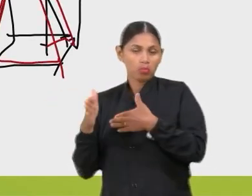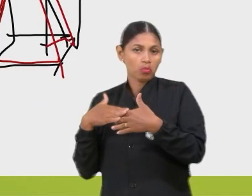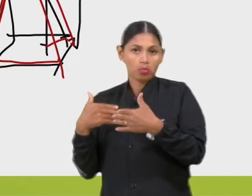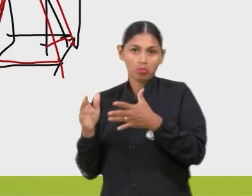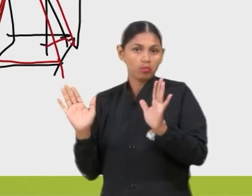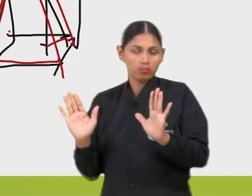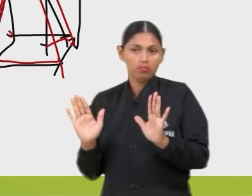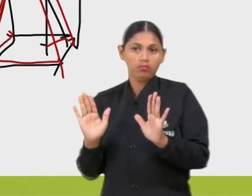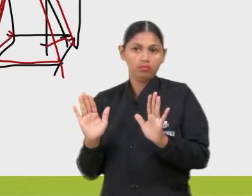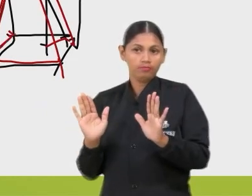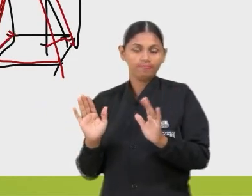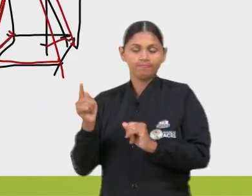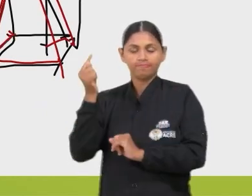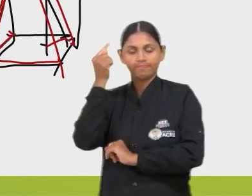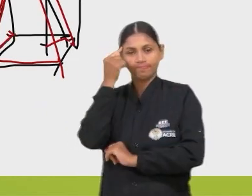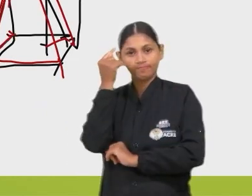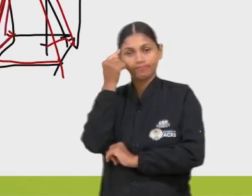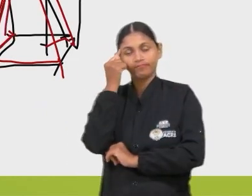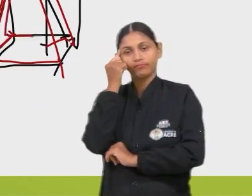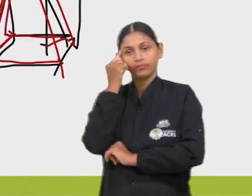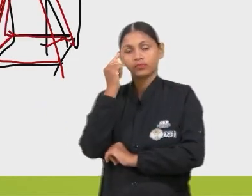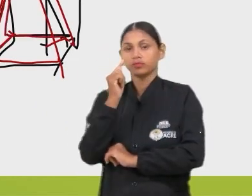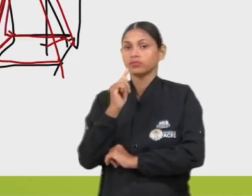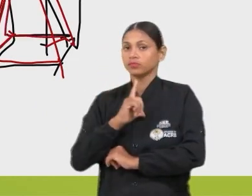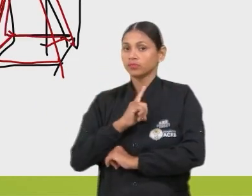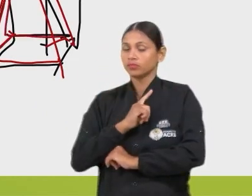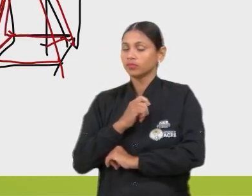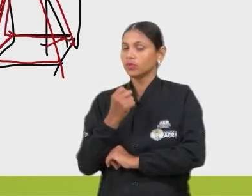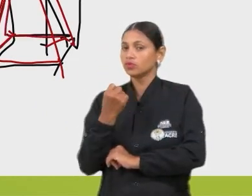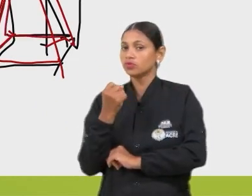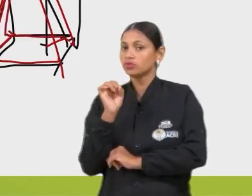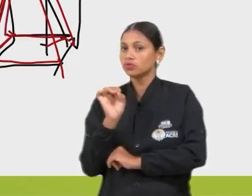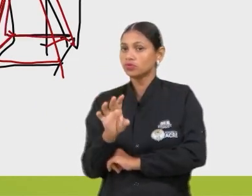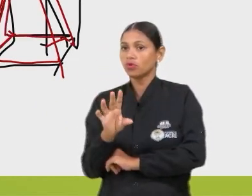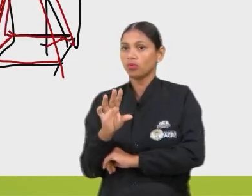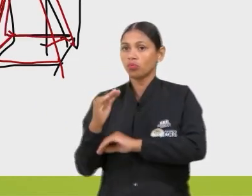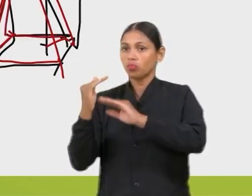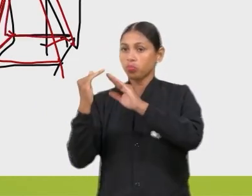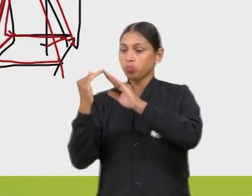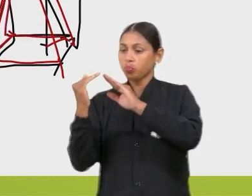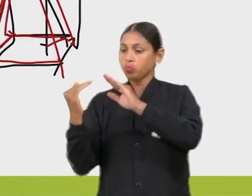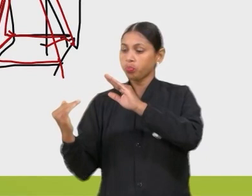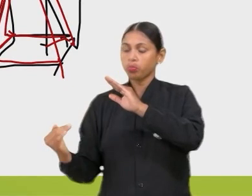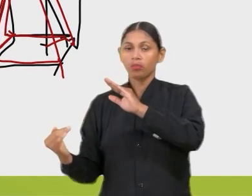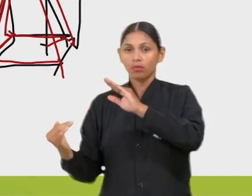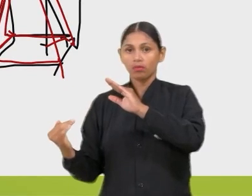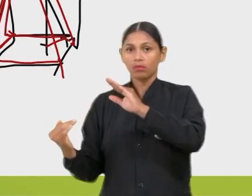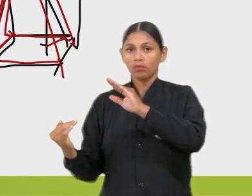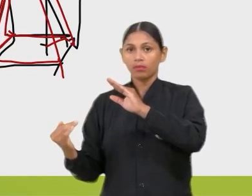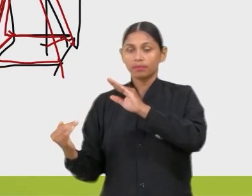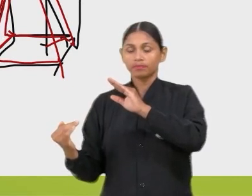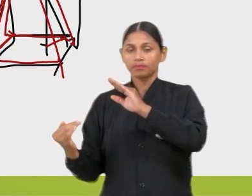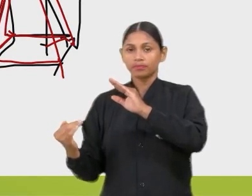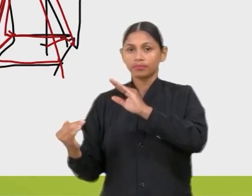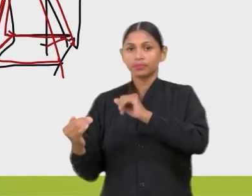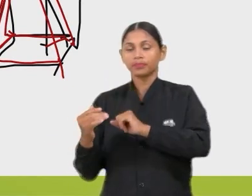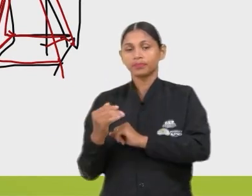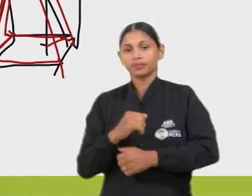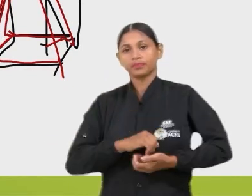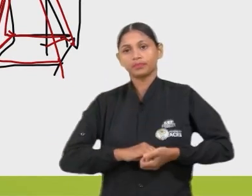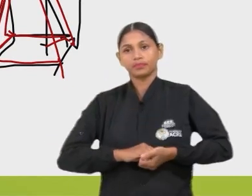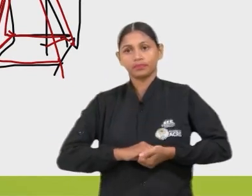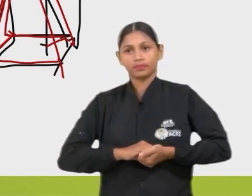numa pirâmide, você vai pensar que ela só tem um terço do todo. Ou seja, quando eu retiro da página, é como se eu pegasse uma barra de sabão e cortasse ela,